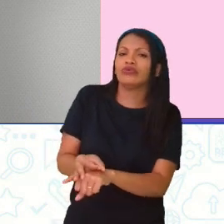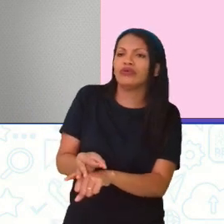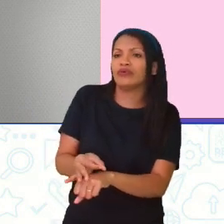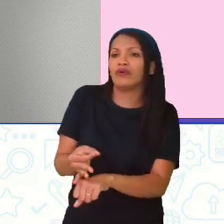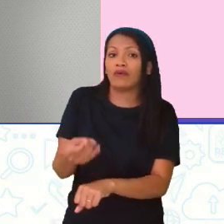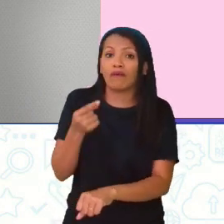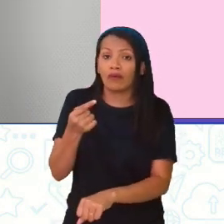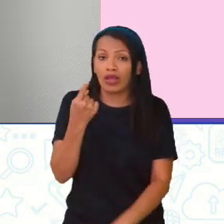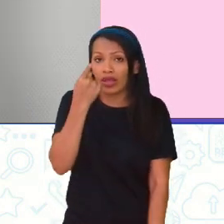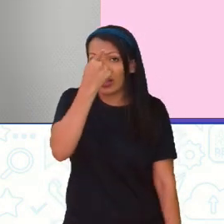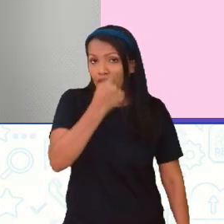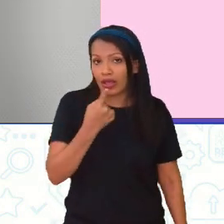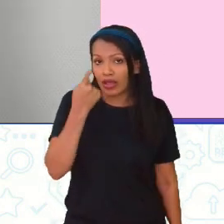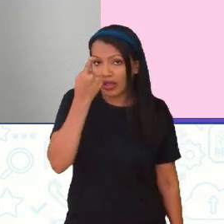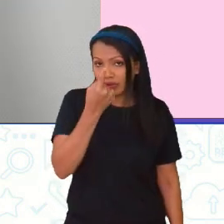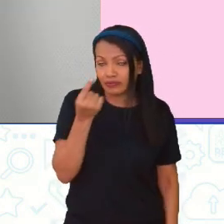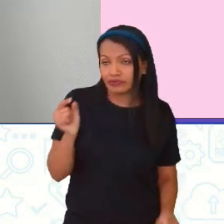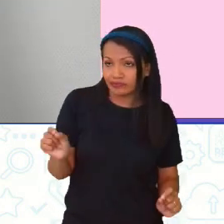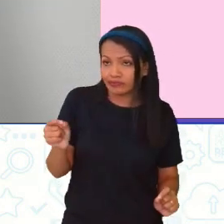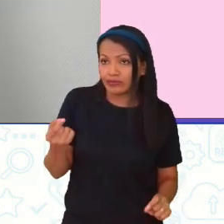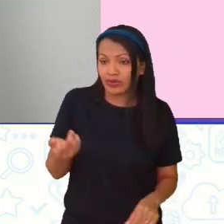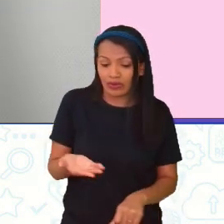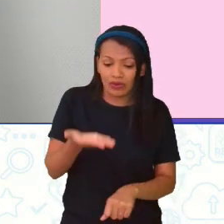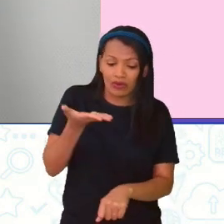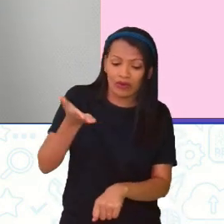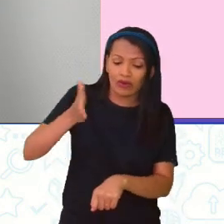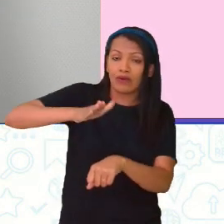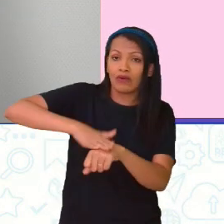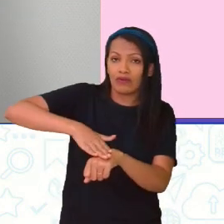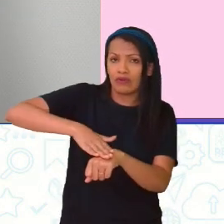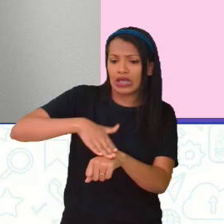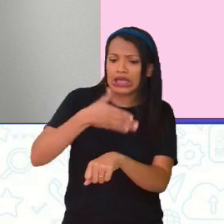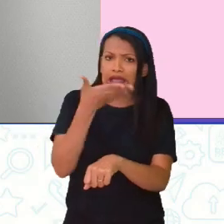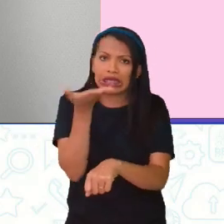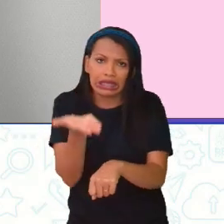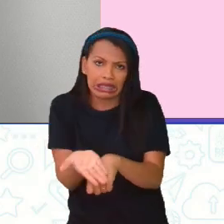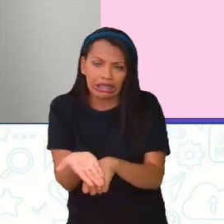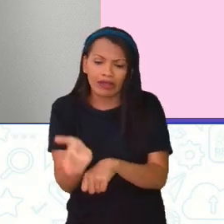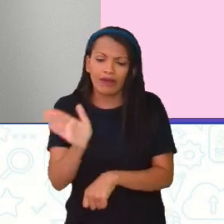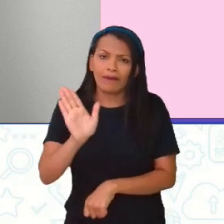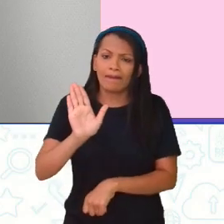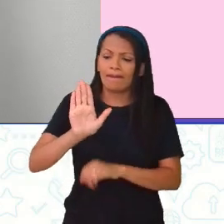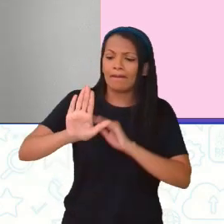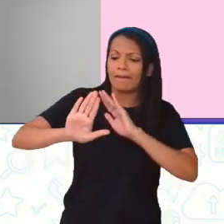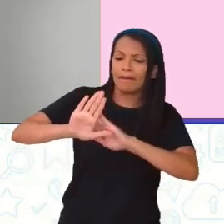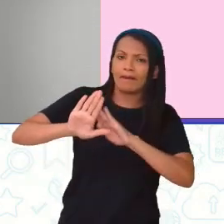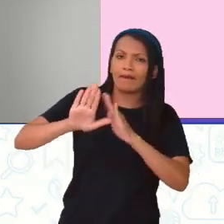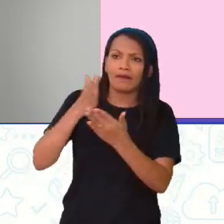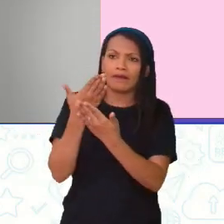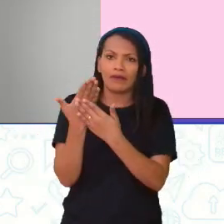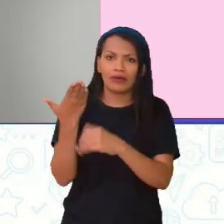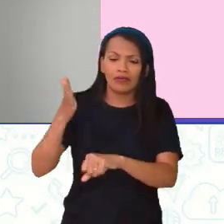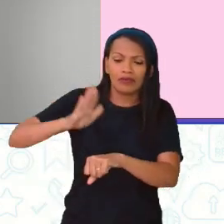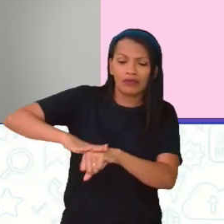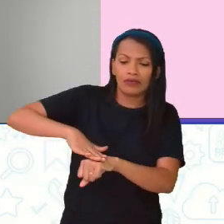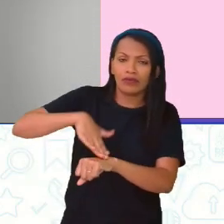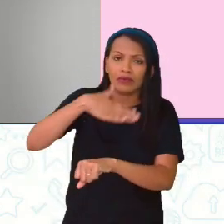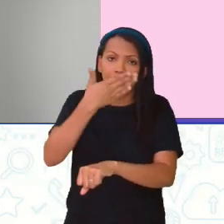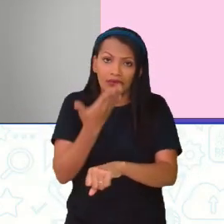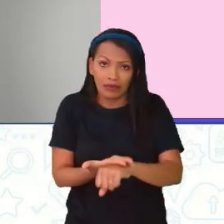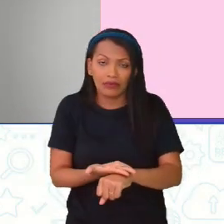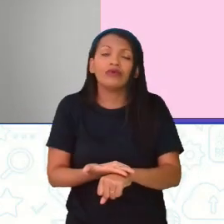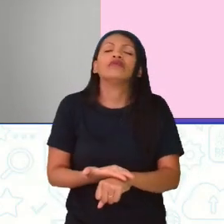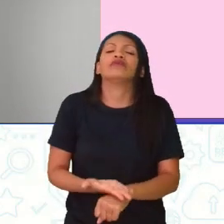cara. Mas ela pode cair uma cara ou uma coroa. Você não tem como saber. Outra coisa importante sobre o